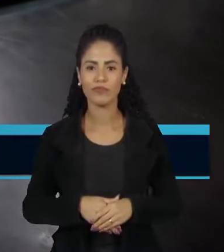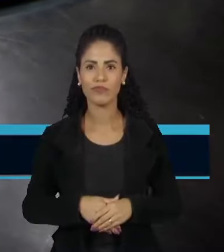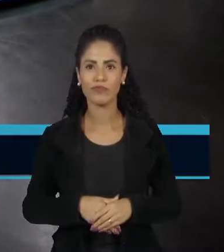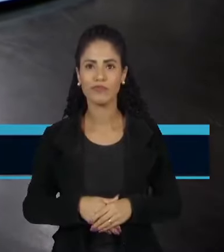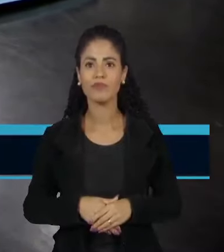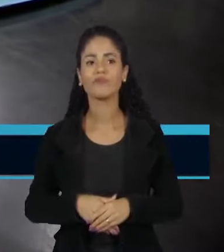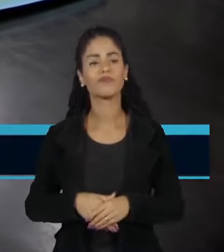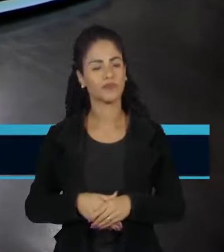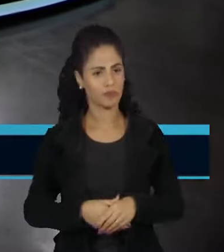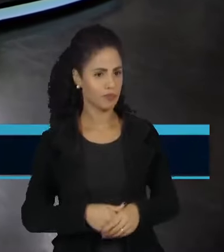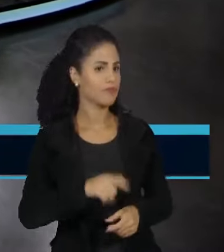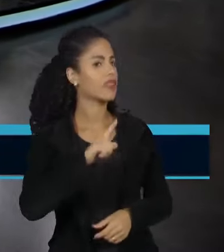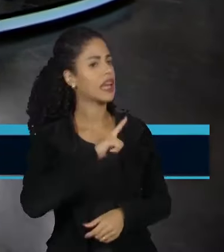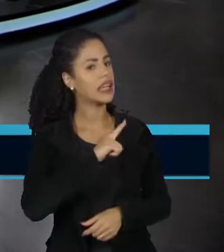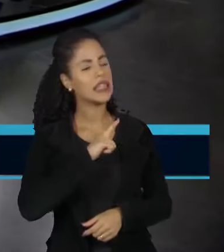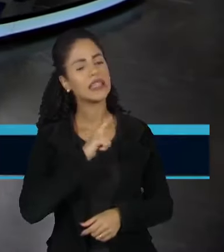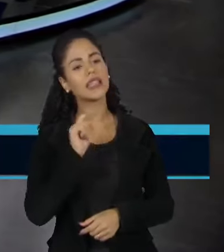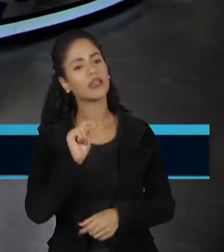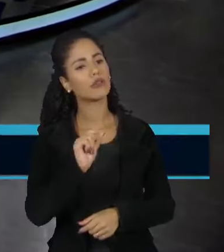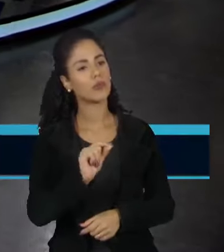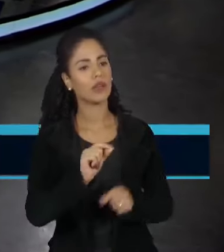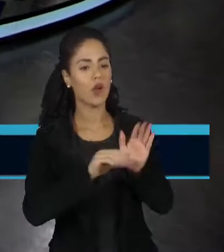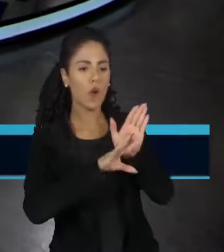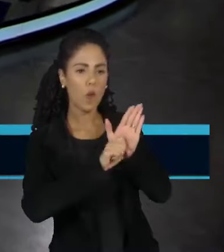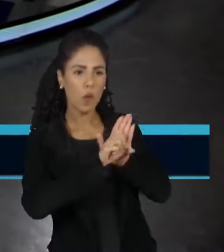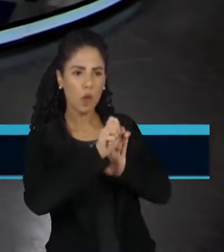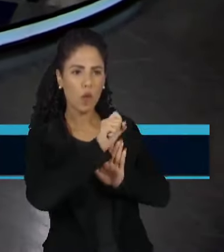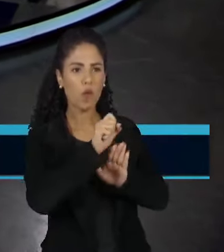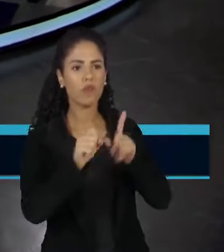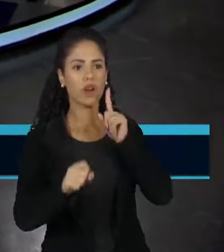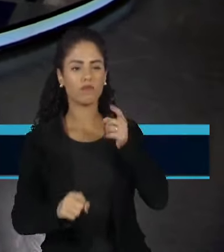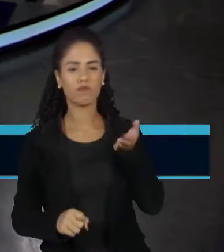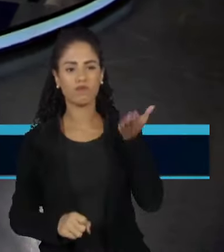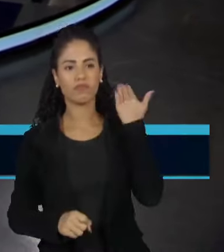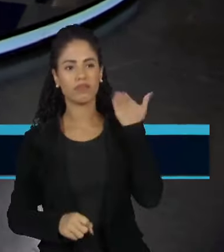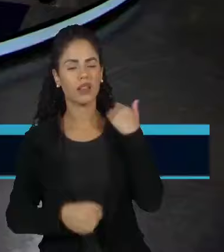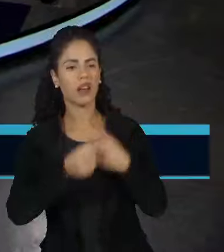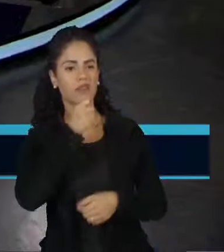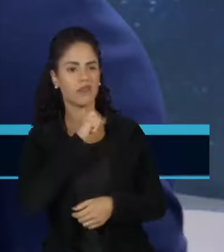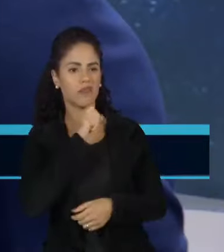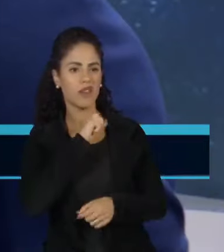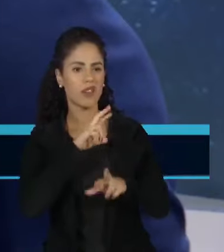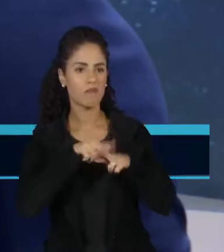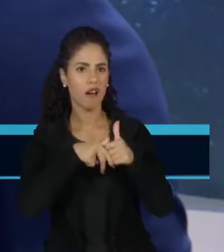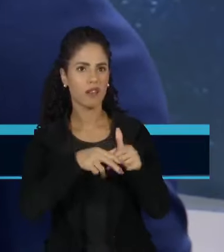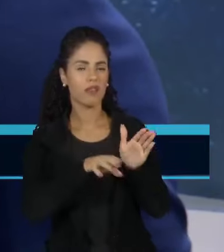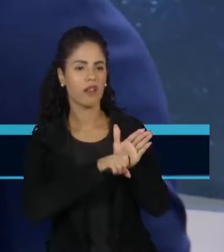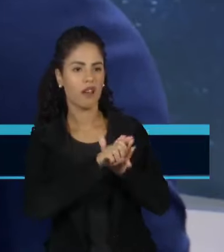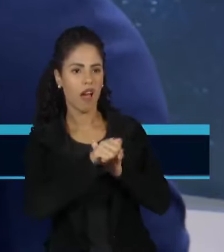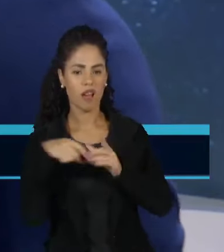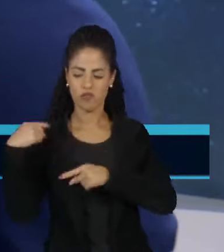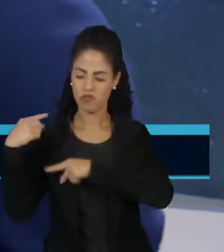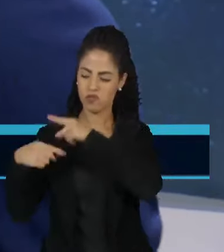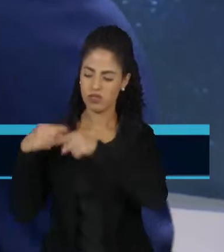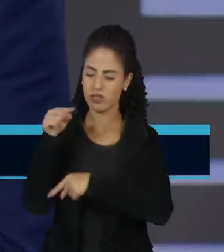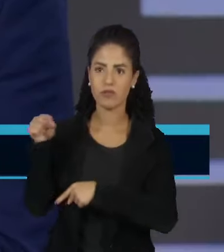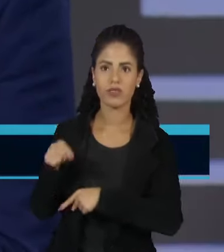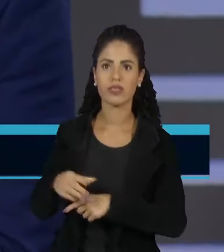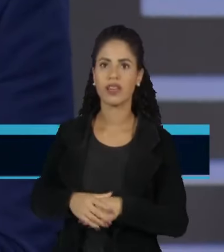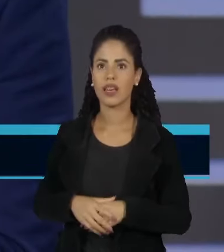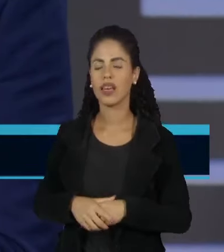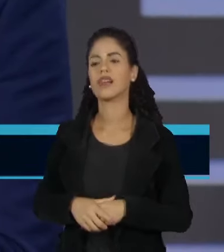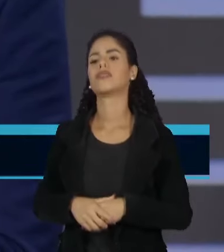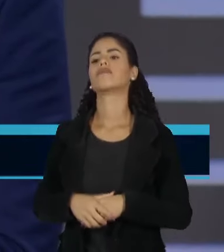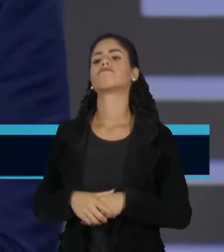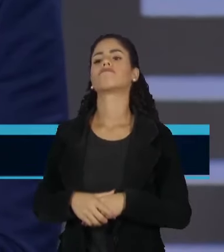Ô, Taz, existe uma chance real do Google ficar para trás quando o assunto é pesquisa e não só pela geração Z? Existe. O